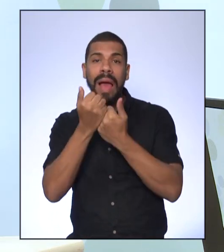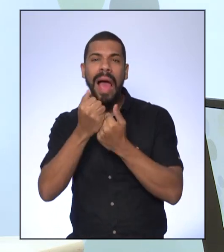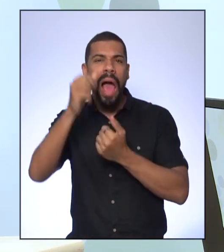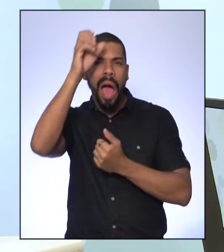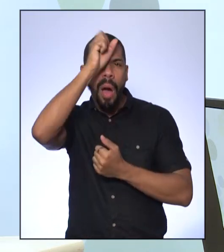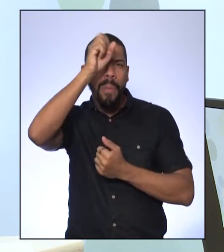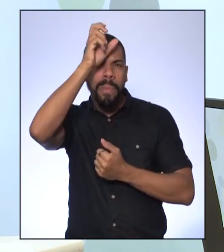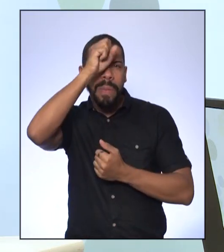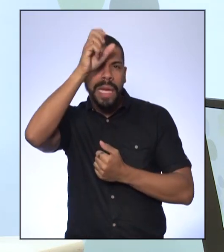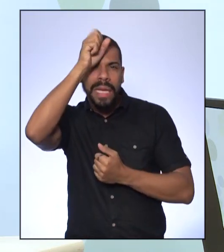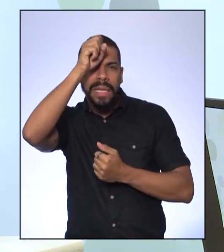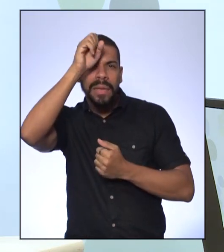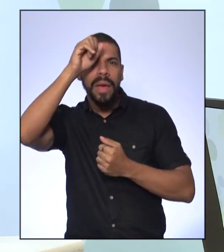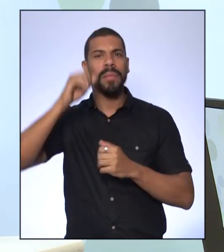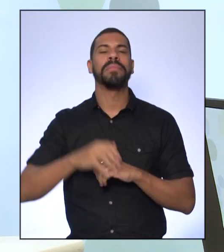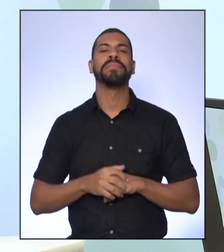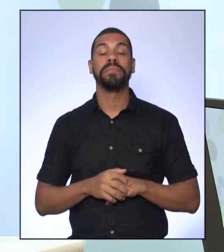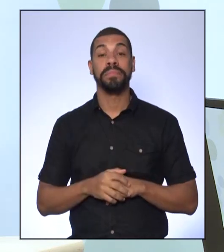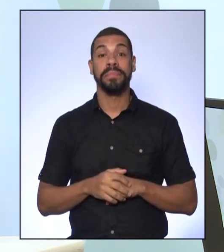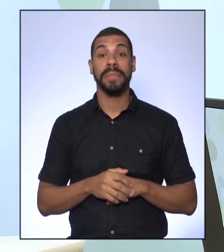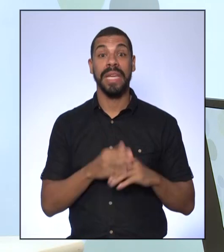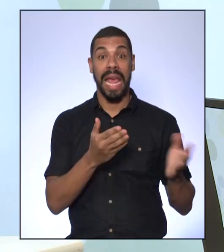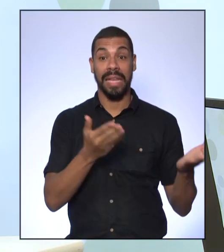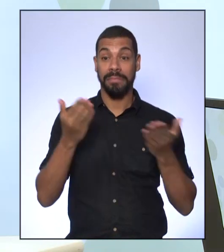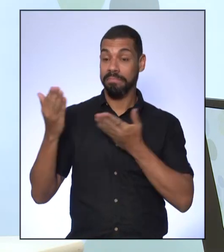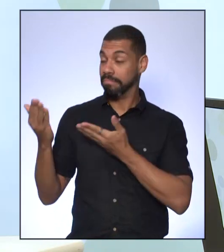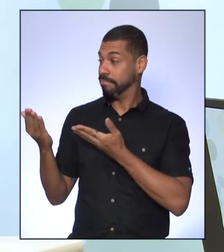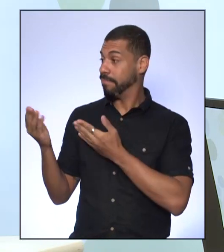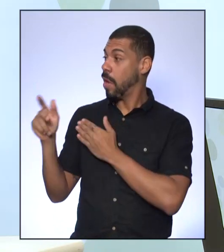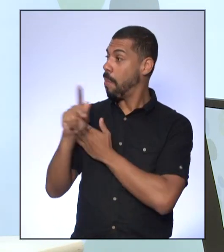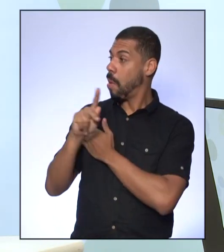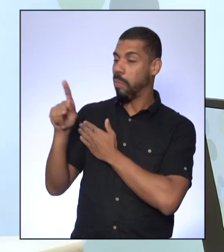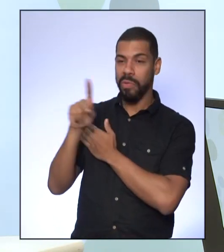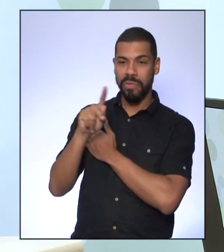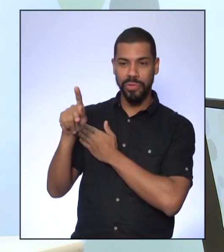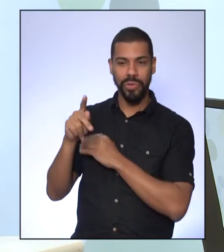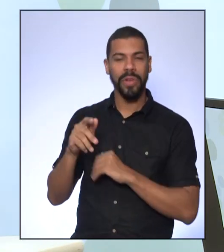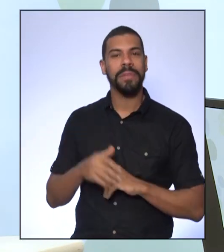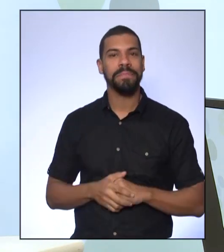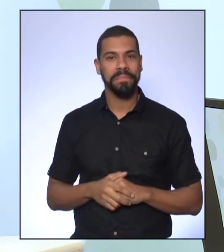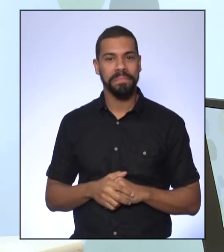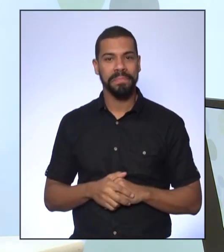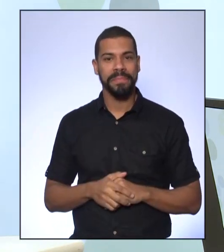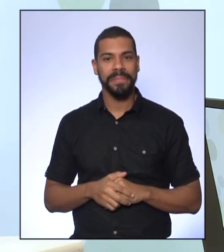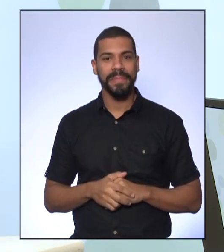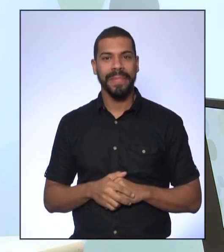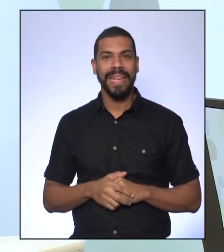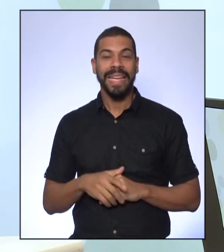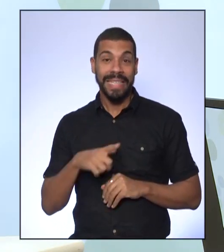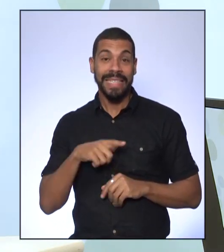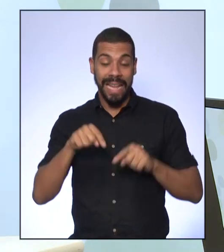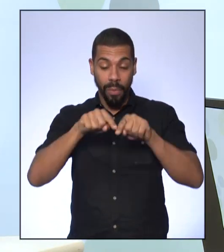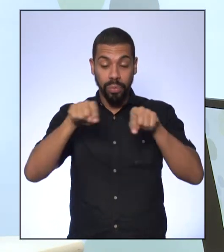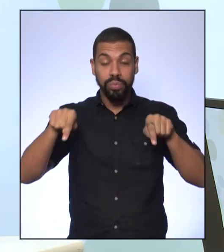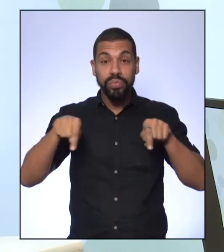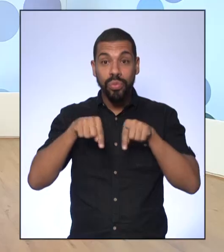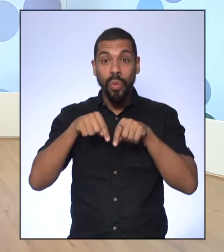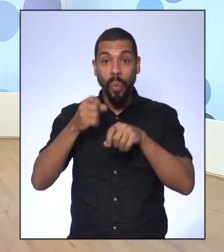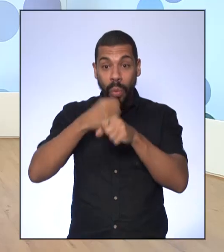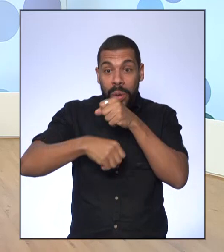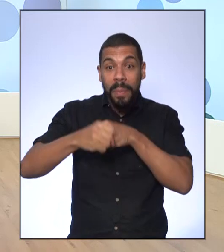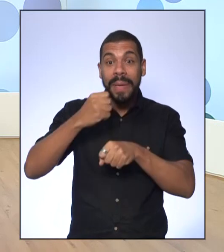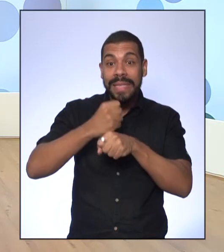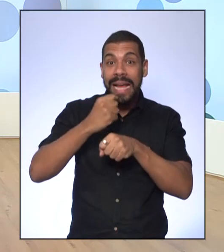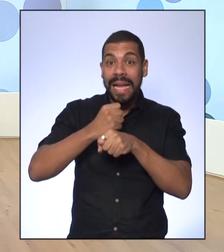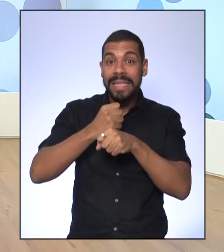gente tem aqui ao meu lado uma professora que estava na sala de aula até o ano passado, né?